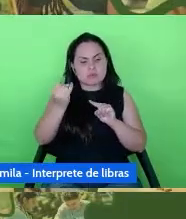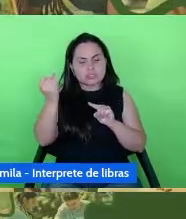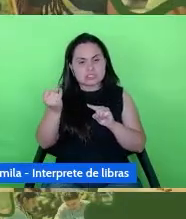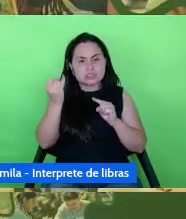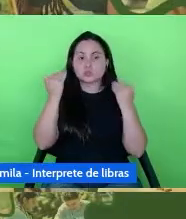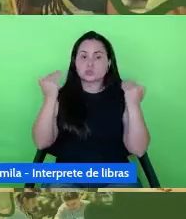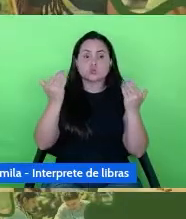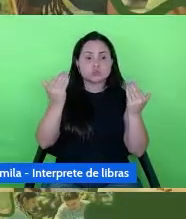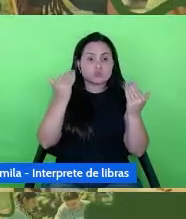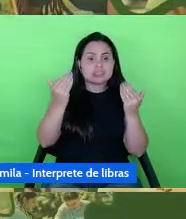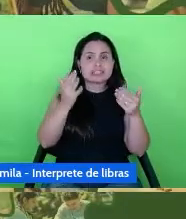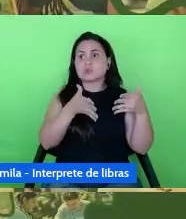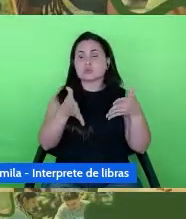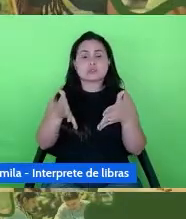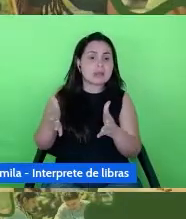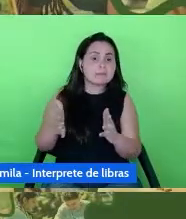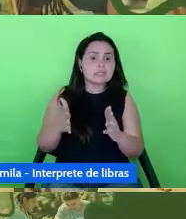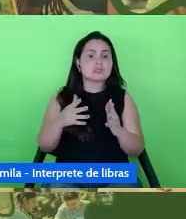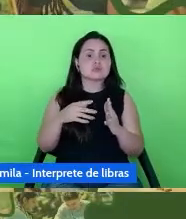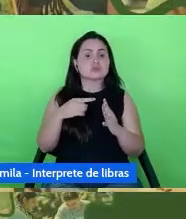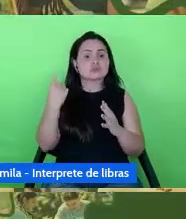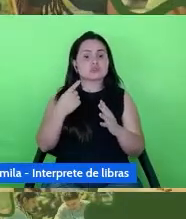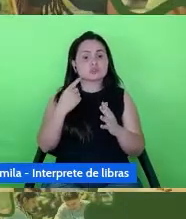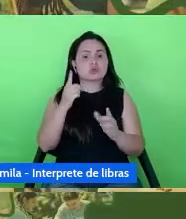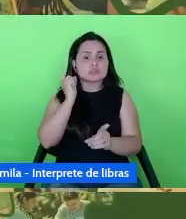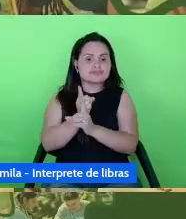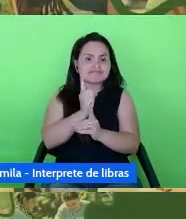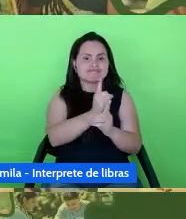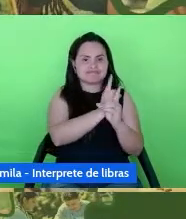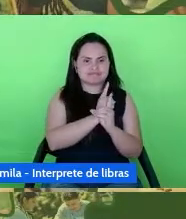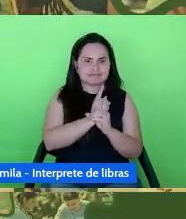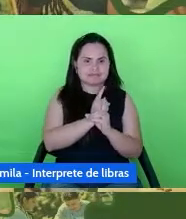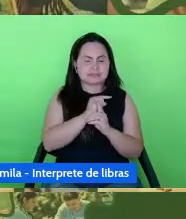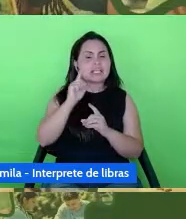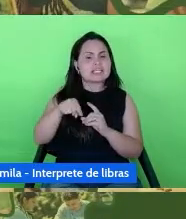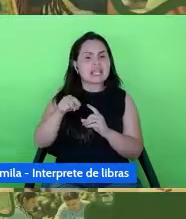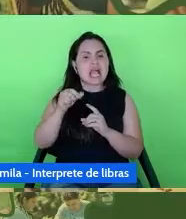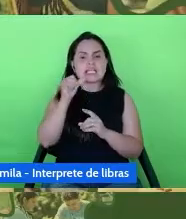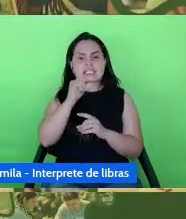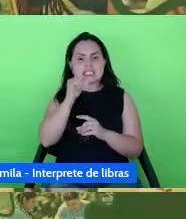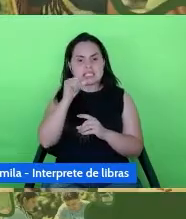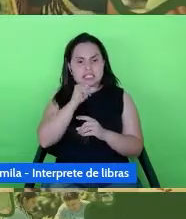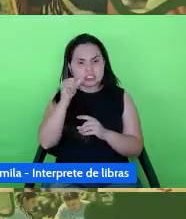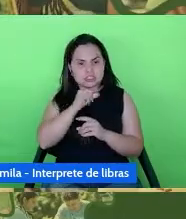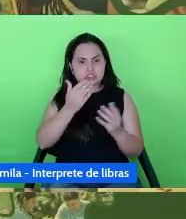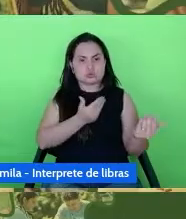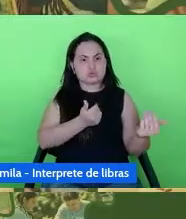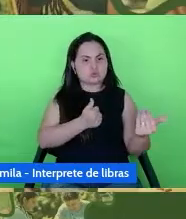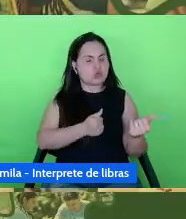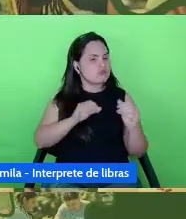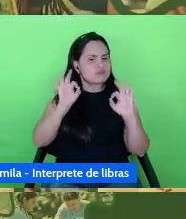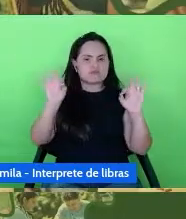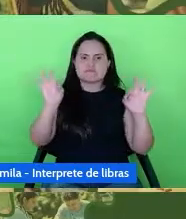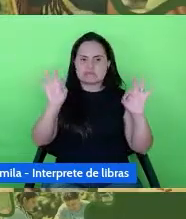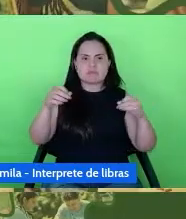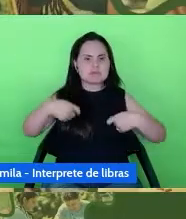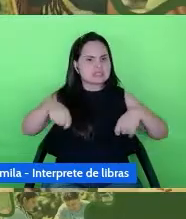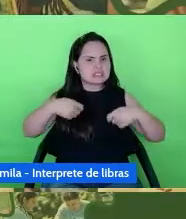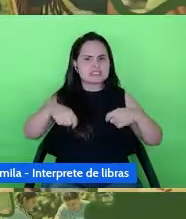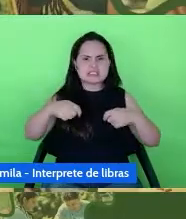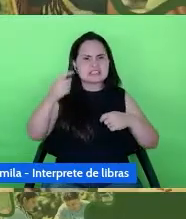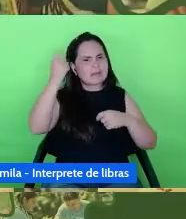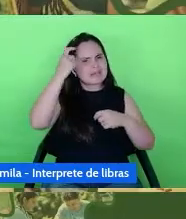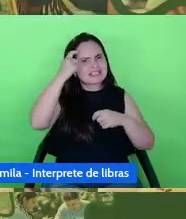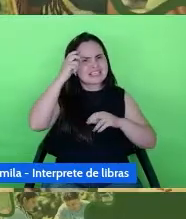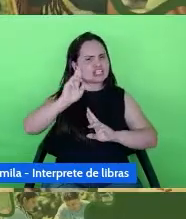duvidar dos caminhos que a gente encontrou até então. E aí a energia da juventude é essencial para pensar fora da caixa,